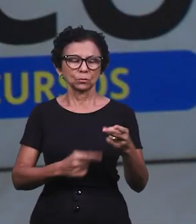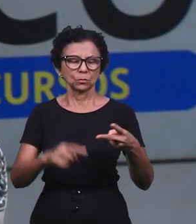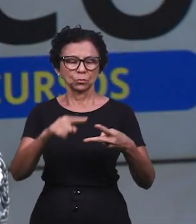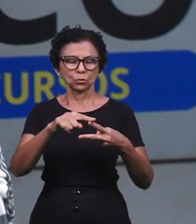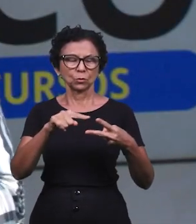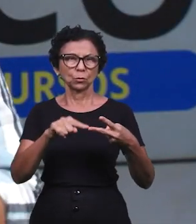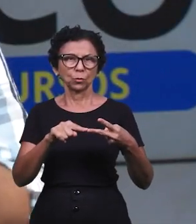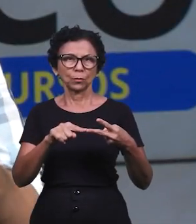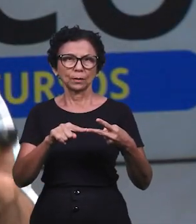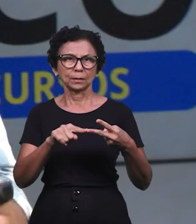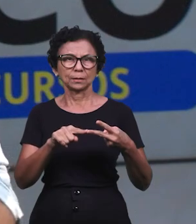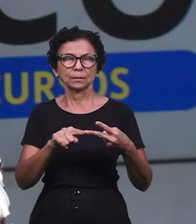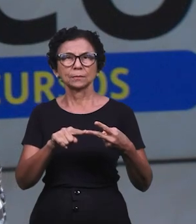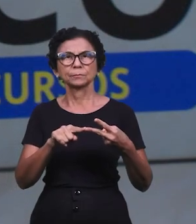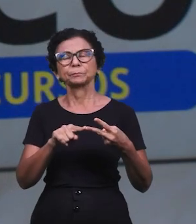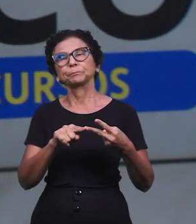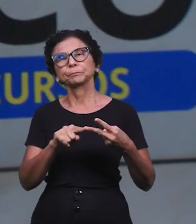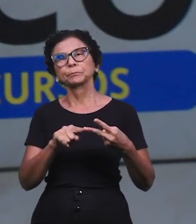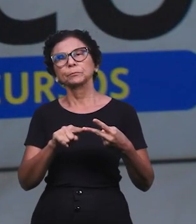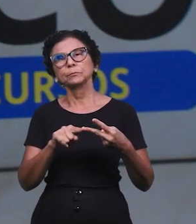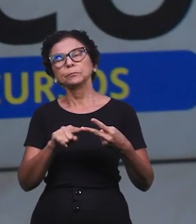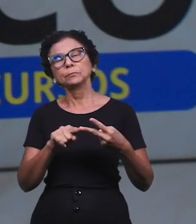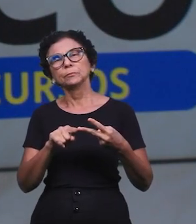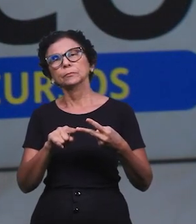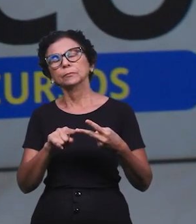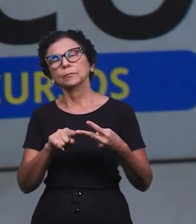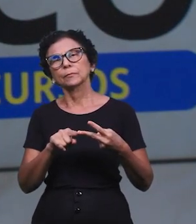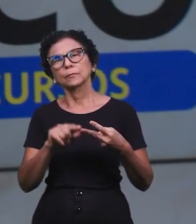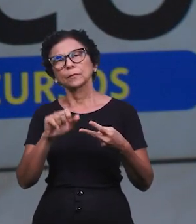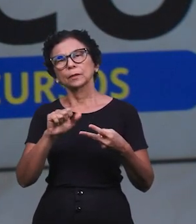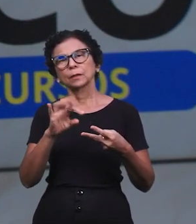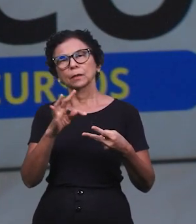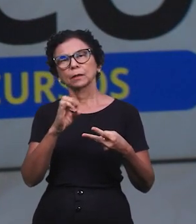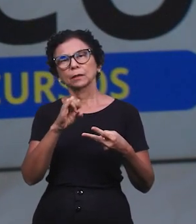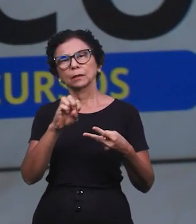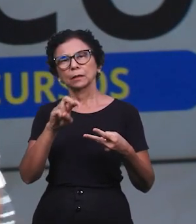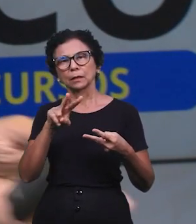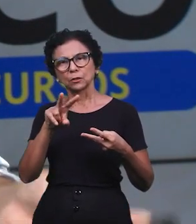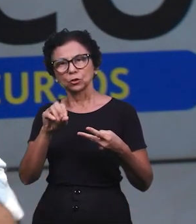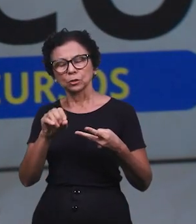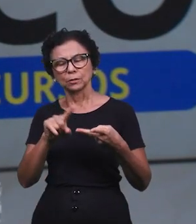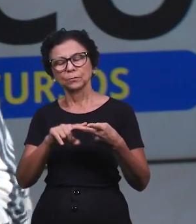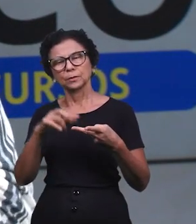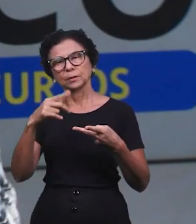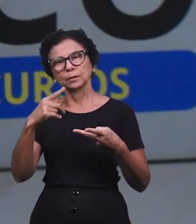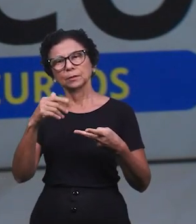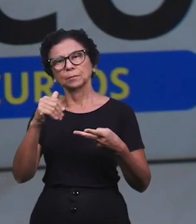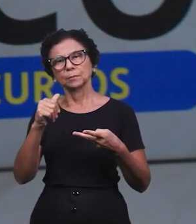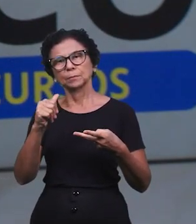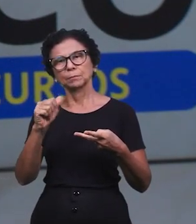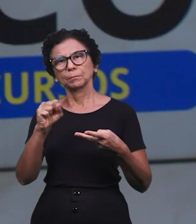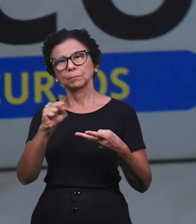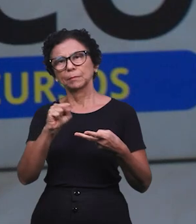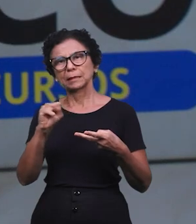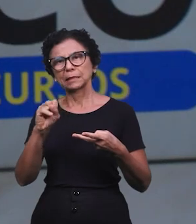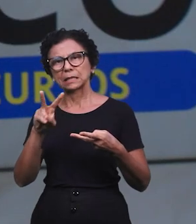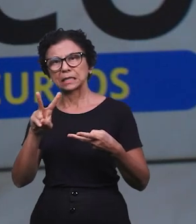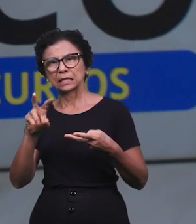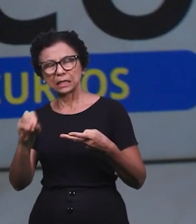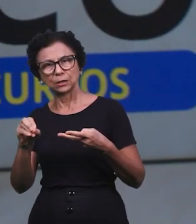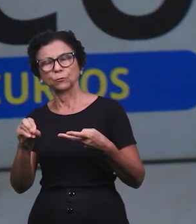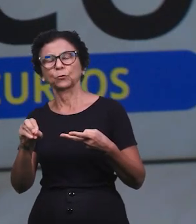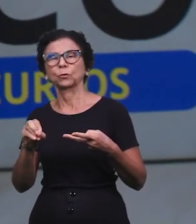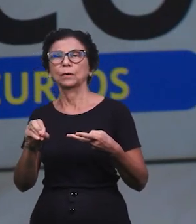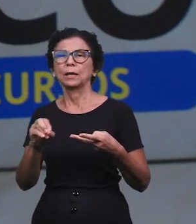bastante comuns no mundo aí dos concursos públicos, do aprendizado. As pessoas falam assim: você tem que ter um